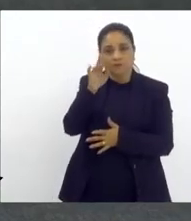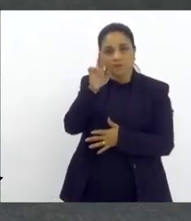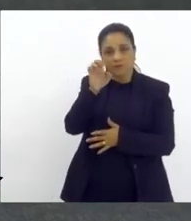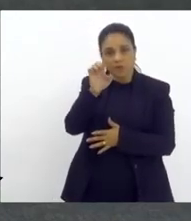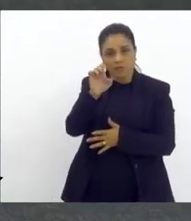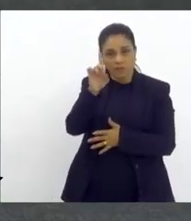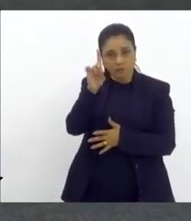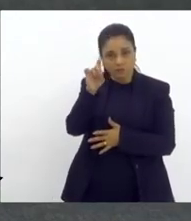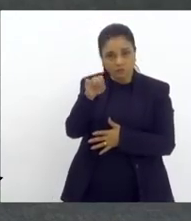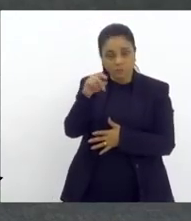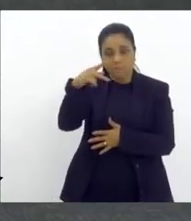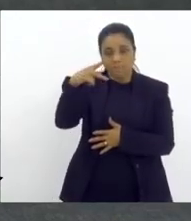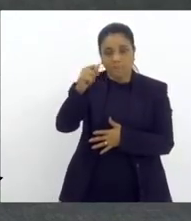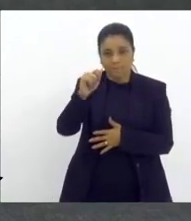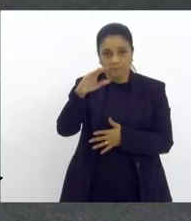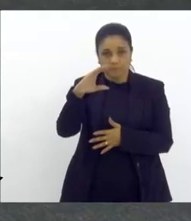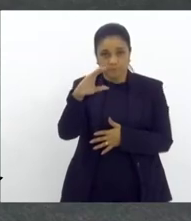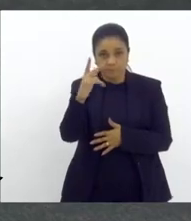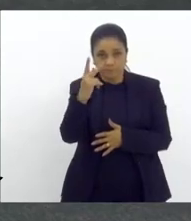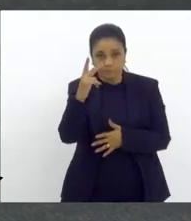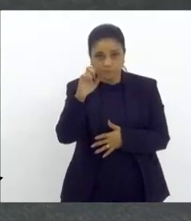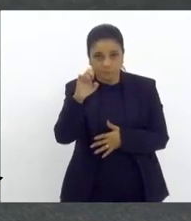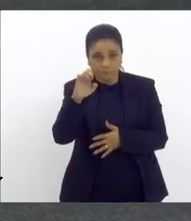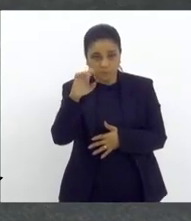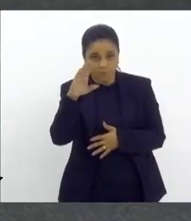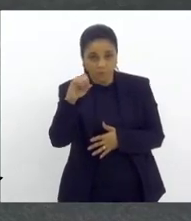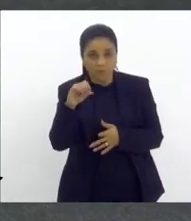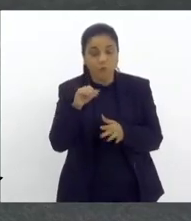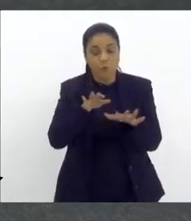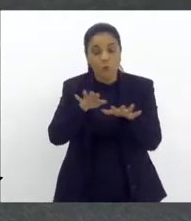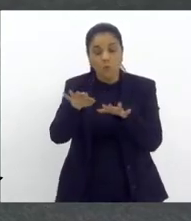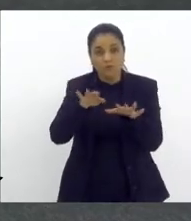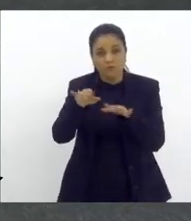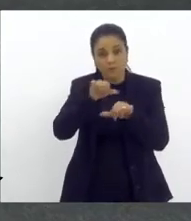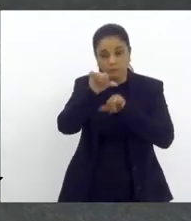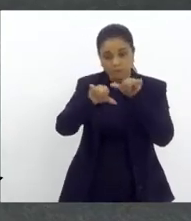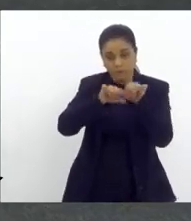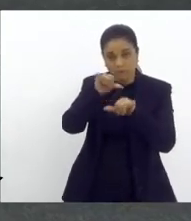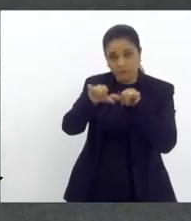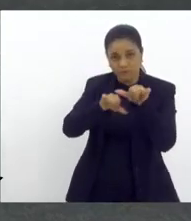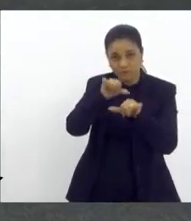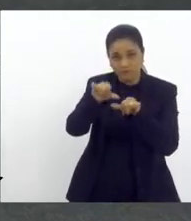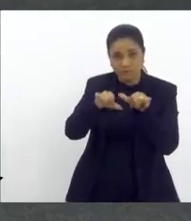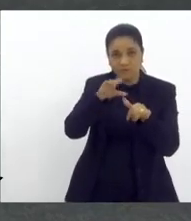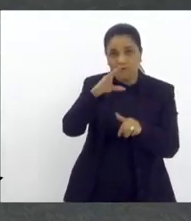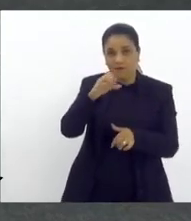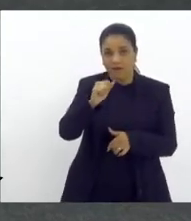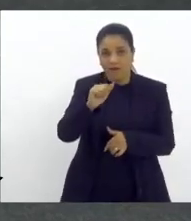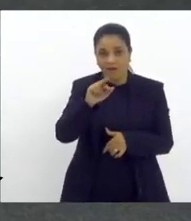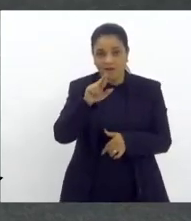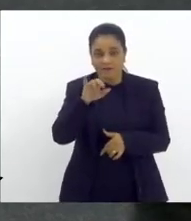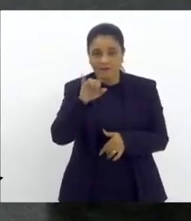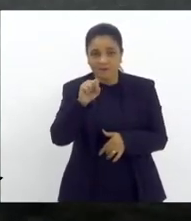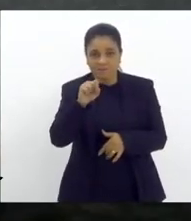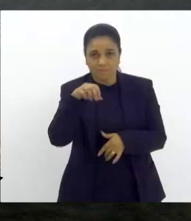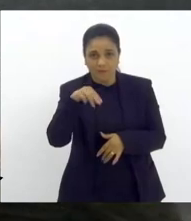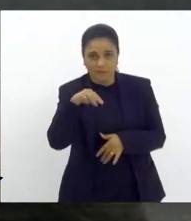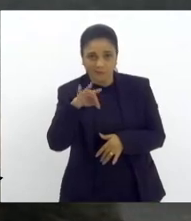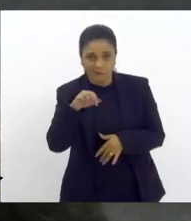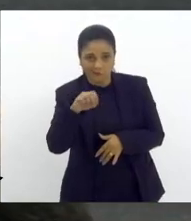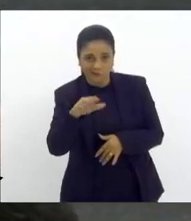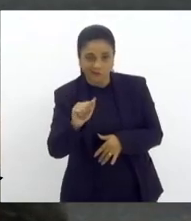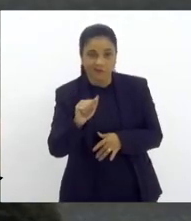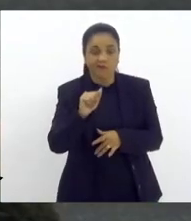bem quando toda todo movimento aí da Renovação Carismática por pelo seu projeto